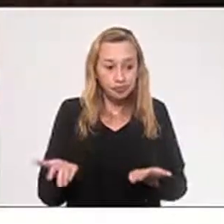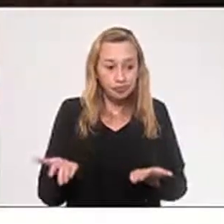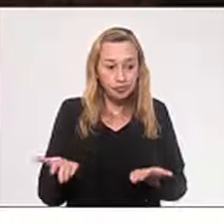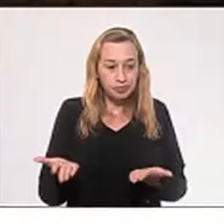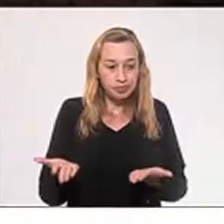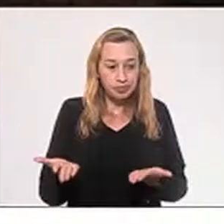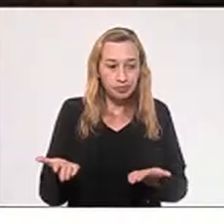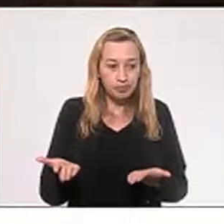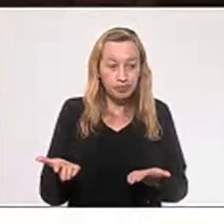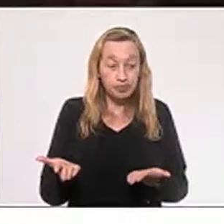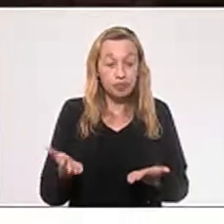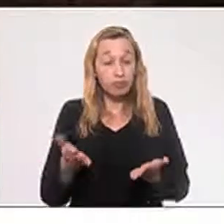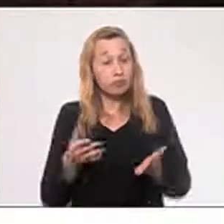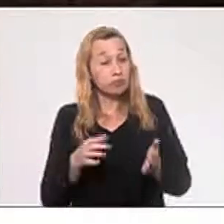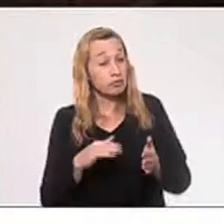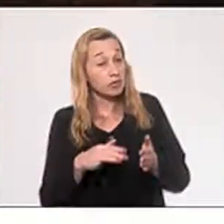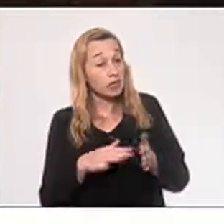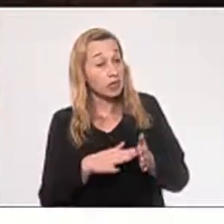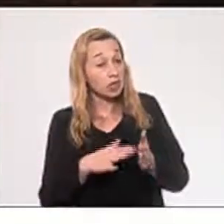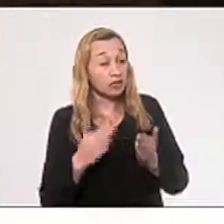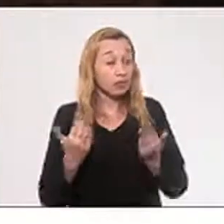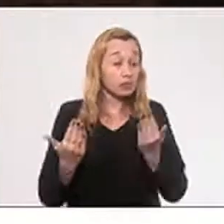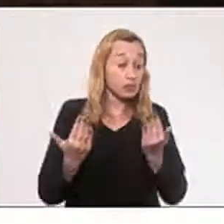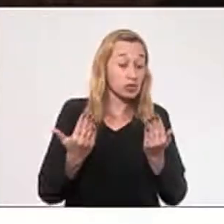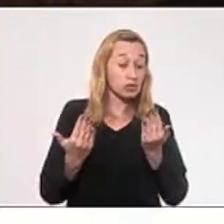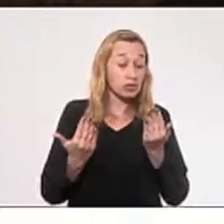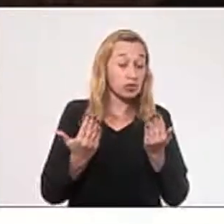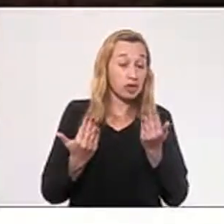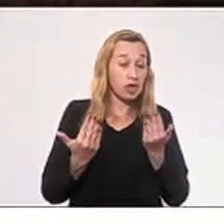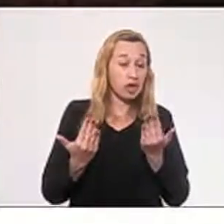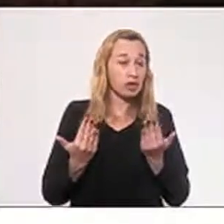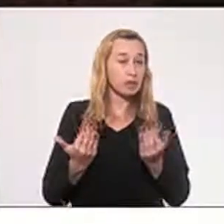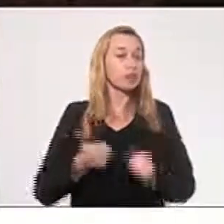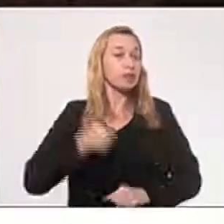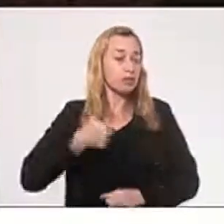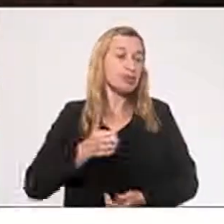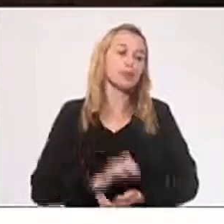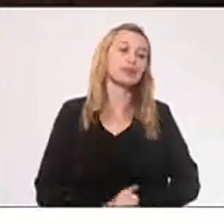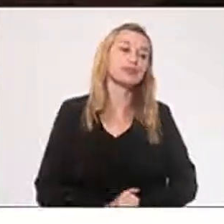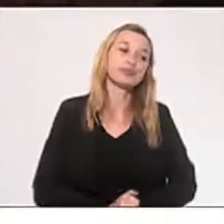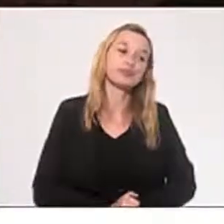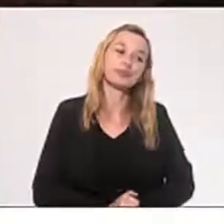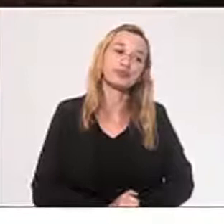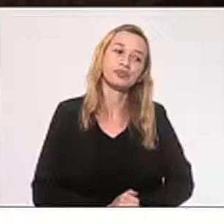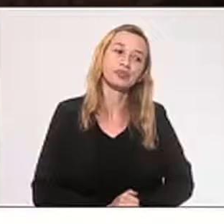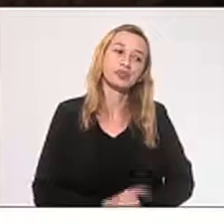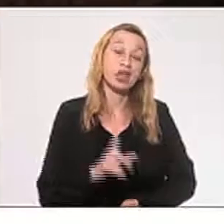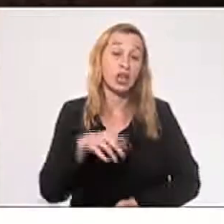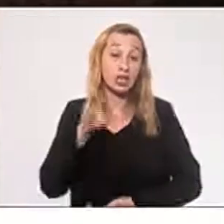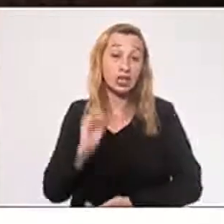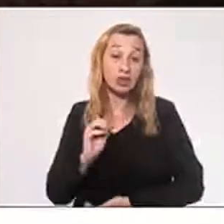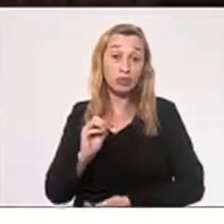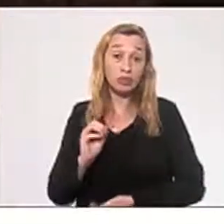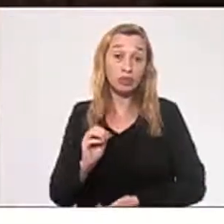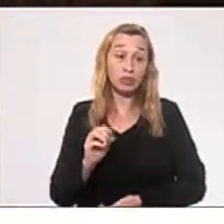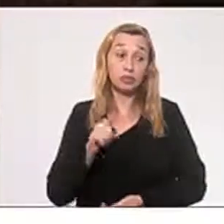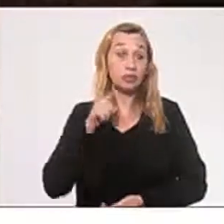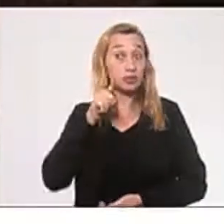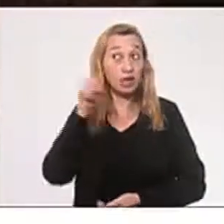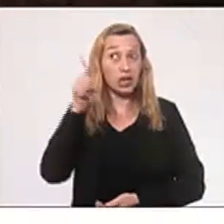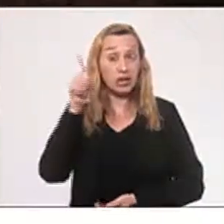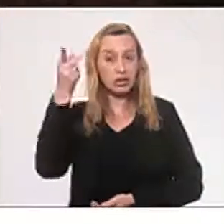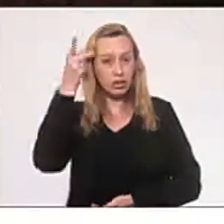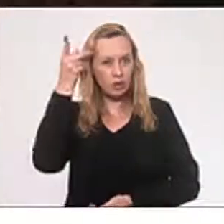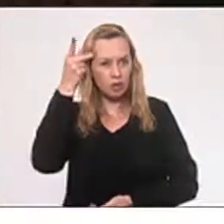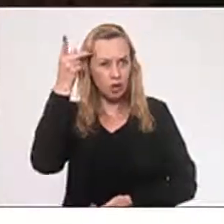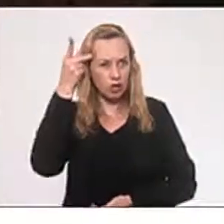a ter algumas desconfianças. Primeiro, a alíquota em São Paulo